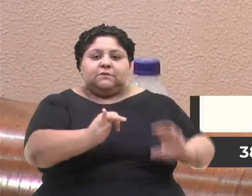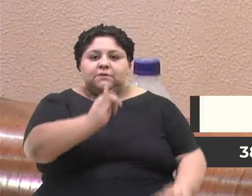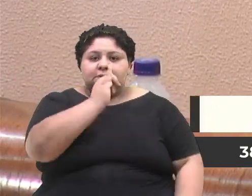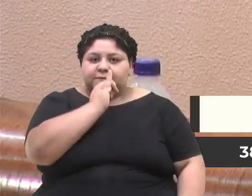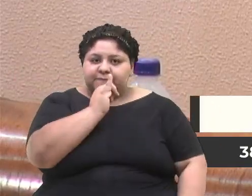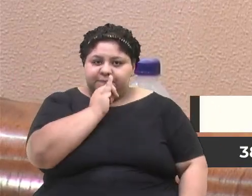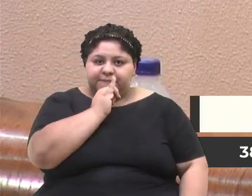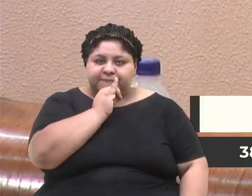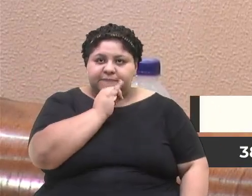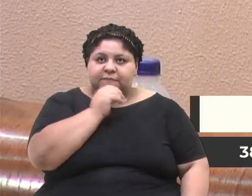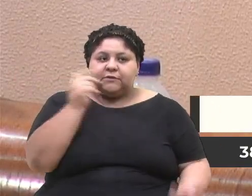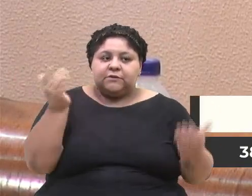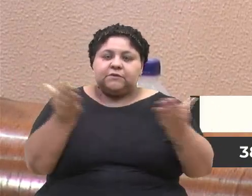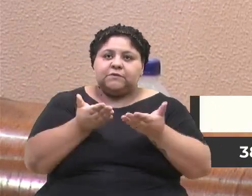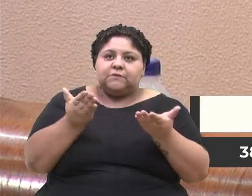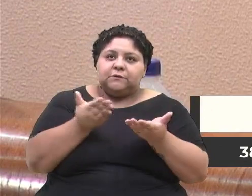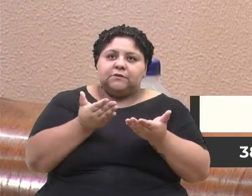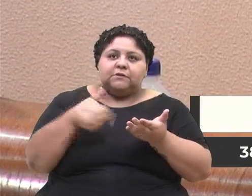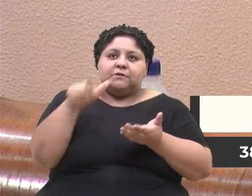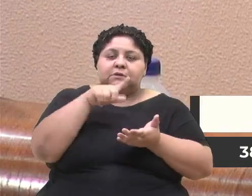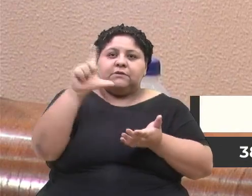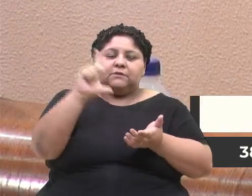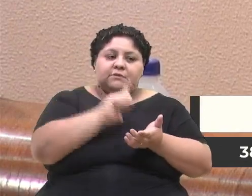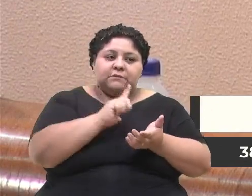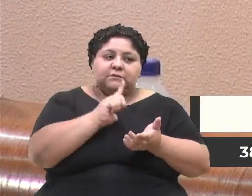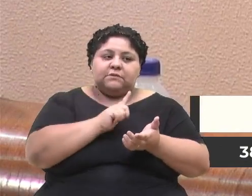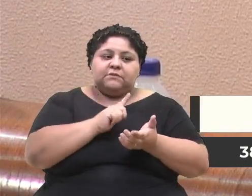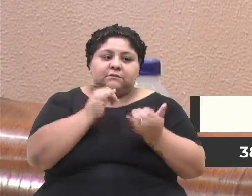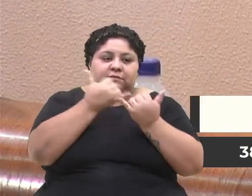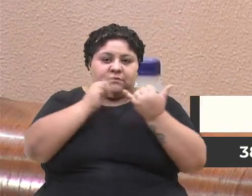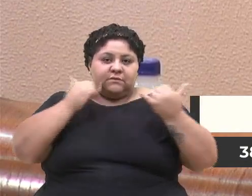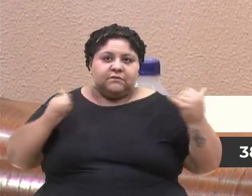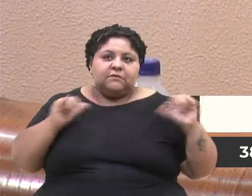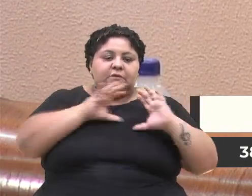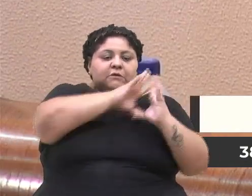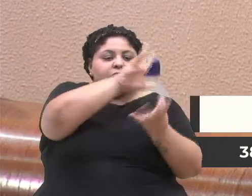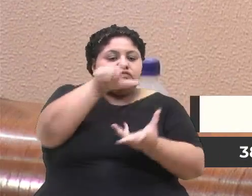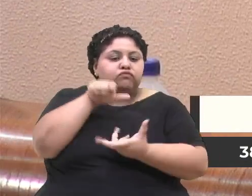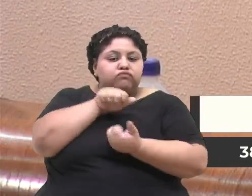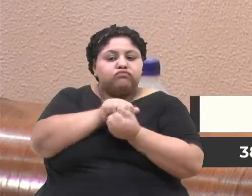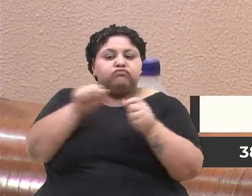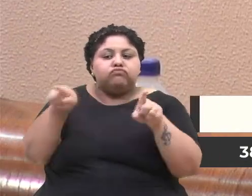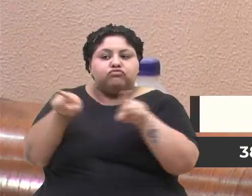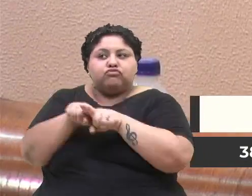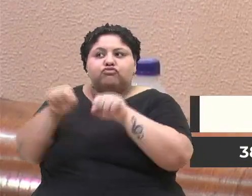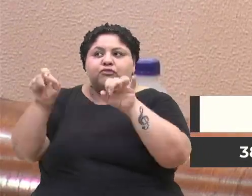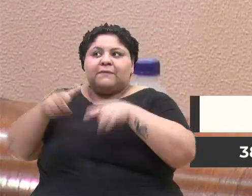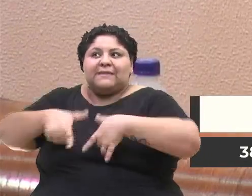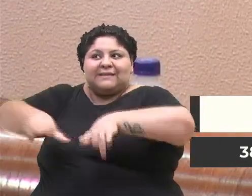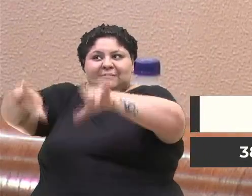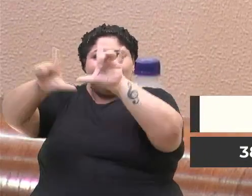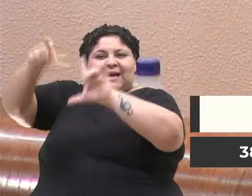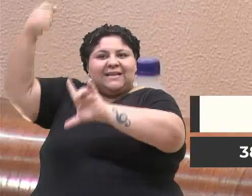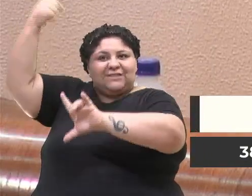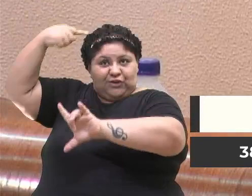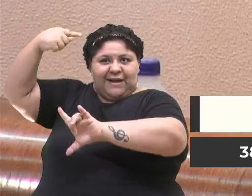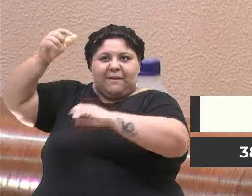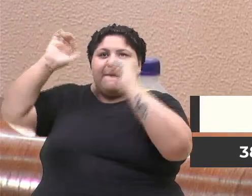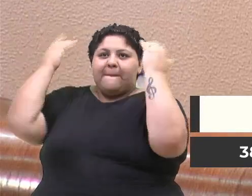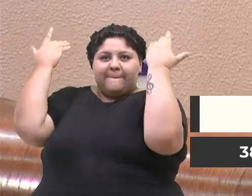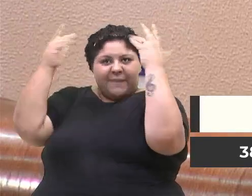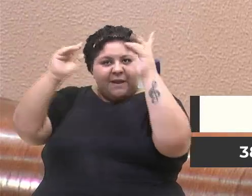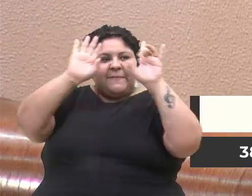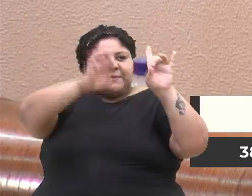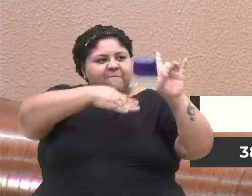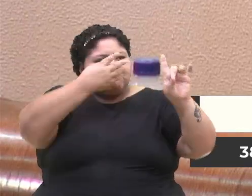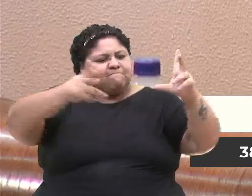um exemplo que hoje a gente tem aqui a energia sustentável através das placas solares. Então, parabéns pela homenagem merecida,